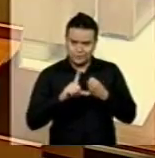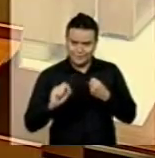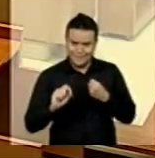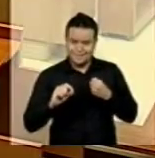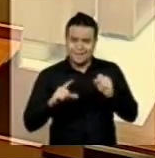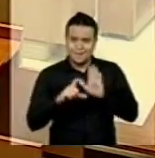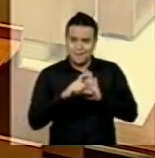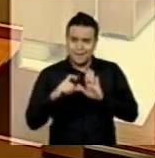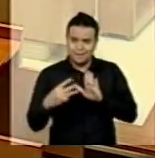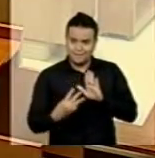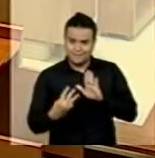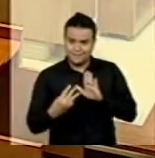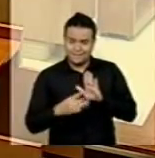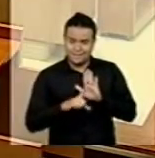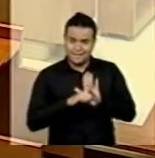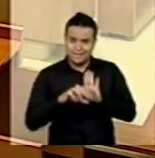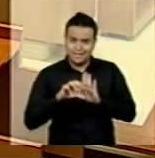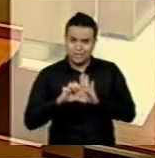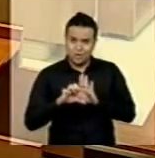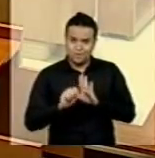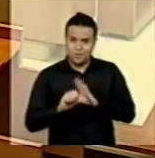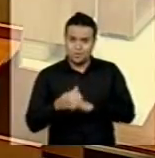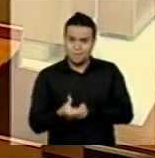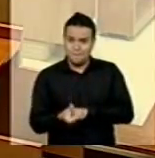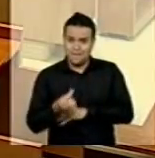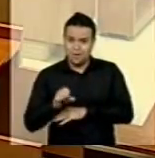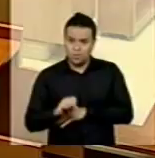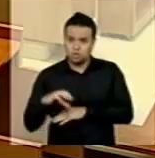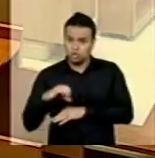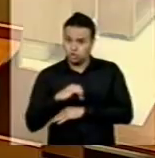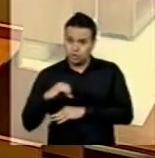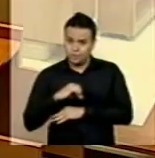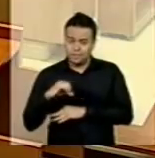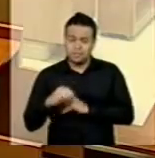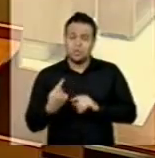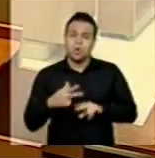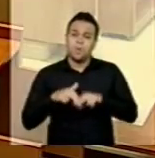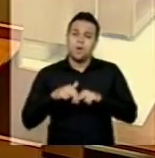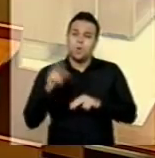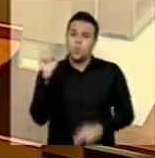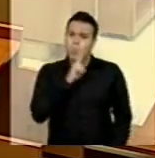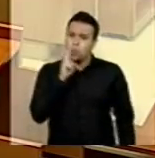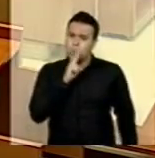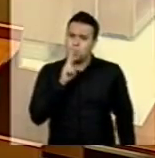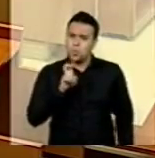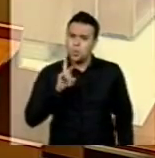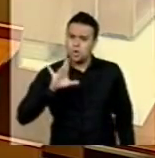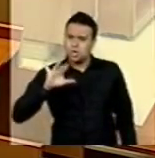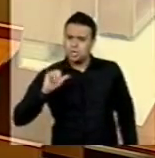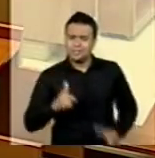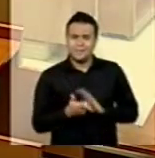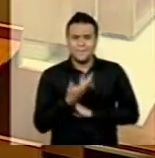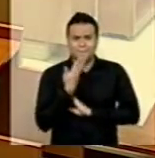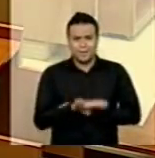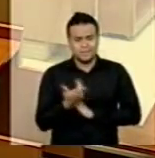Lei 9868, de 99, ante a urgência, as causas de pedir lançadas